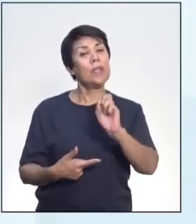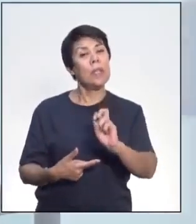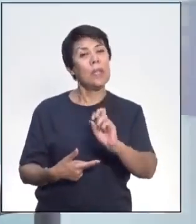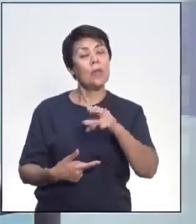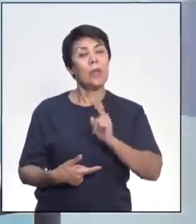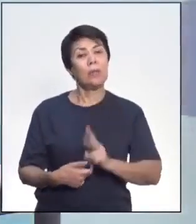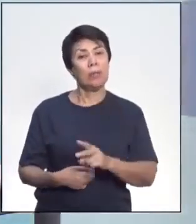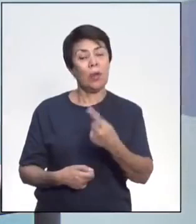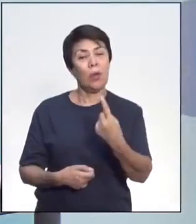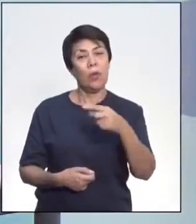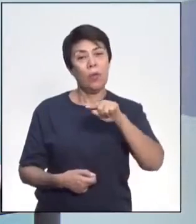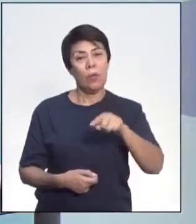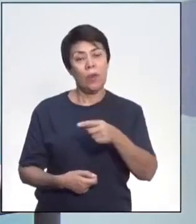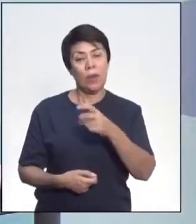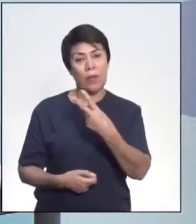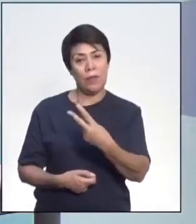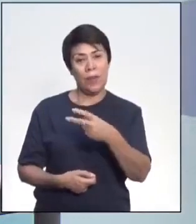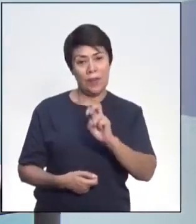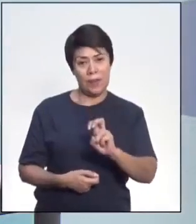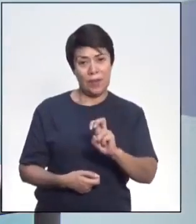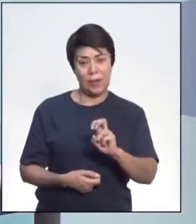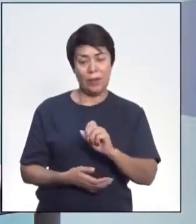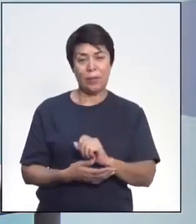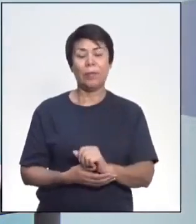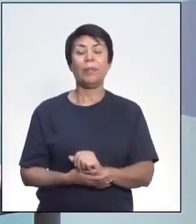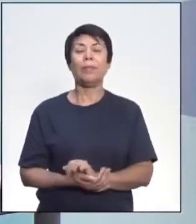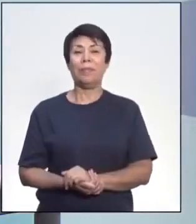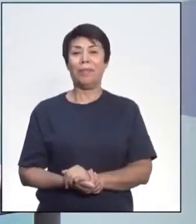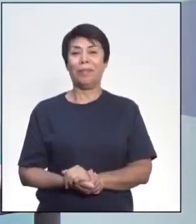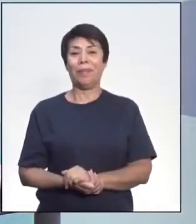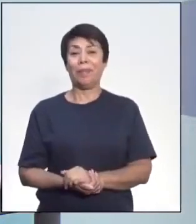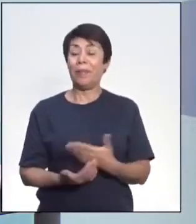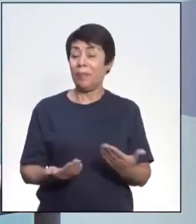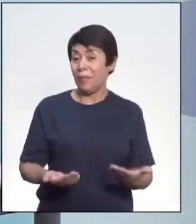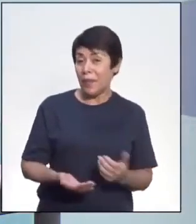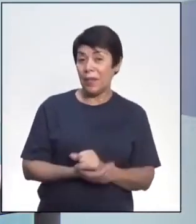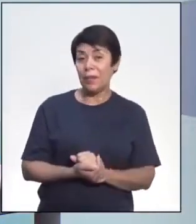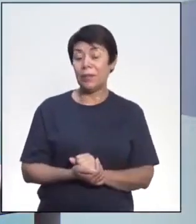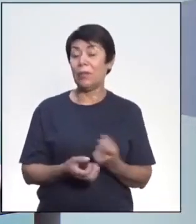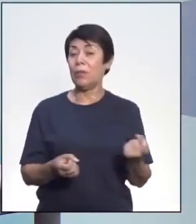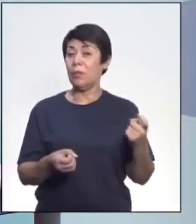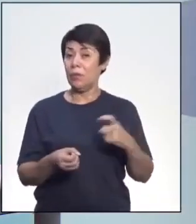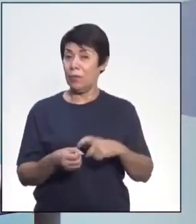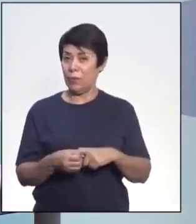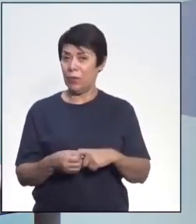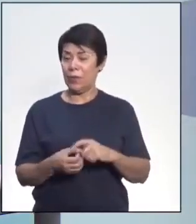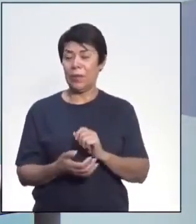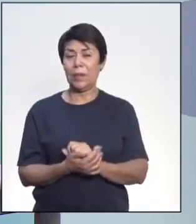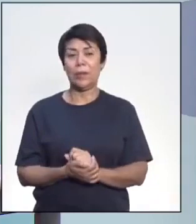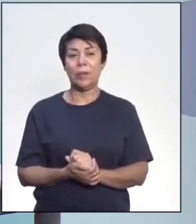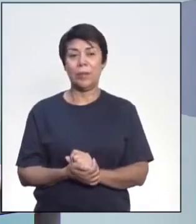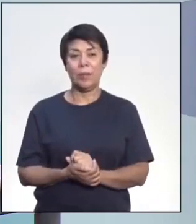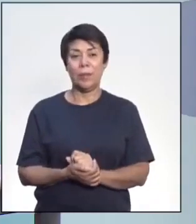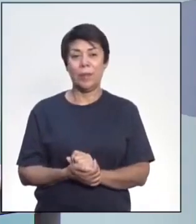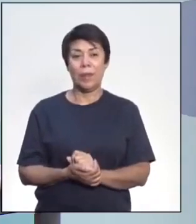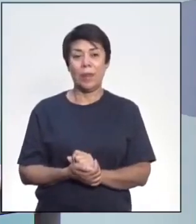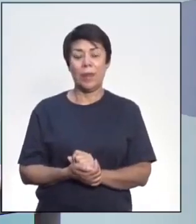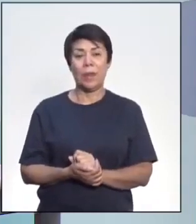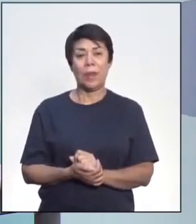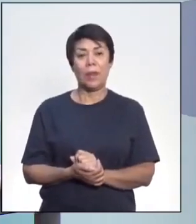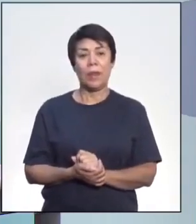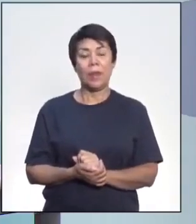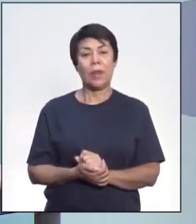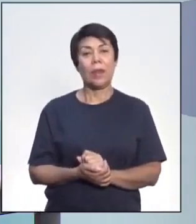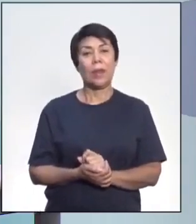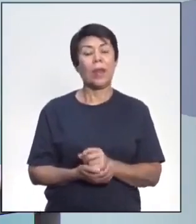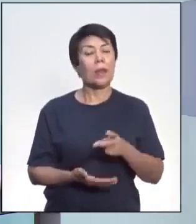equilíbrio 1,25, assim como a Emanuele respondeu. Então, retomando aqui, quem não participa da constante